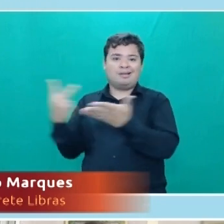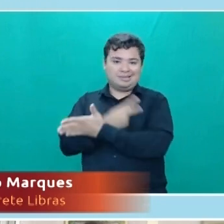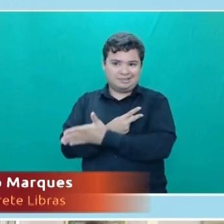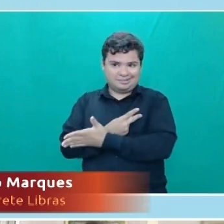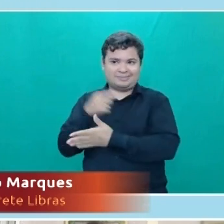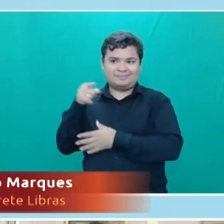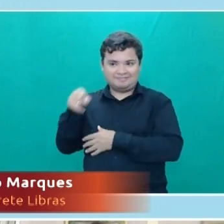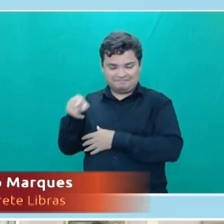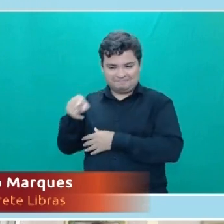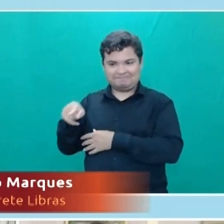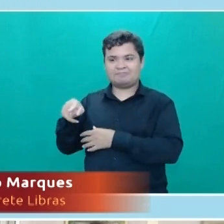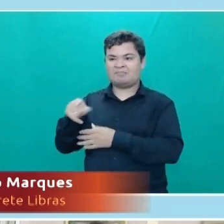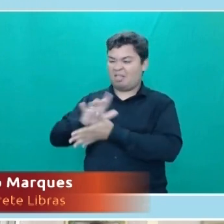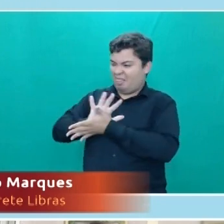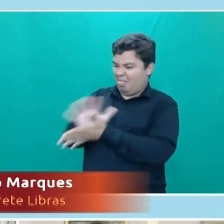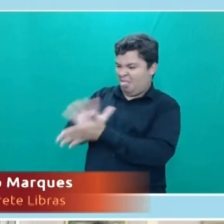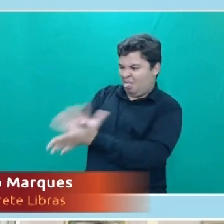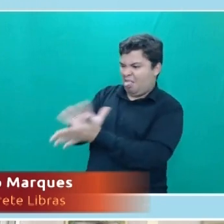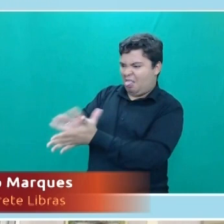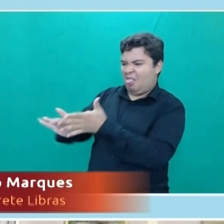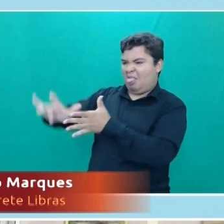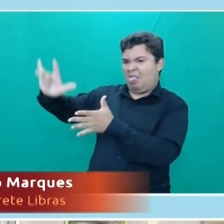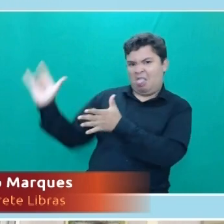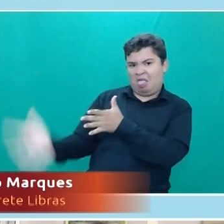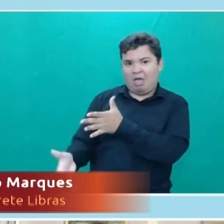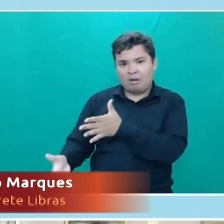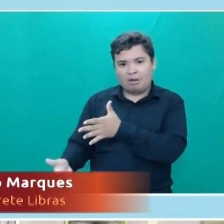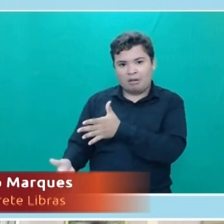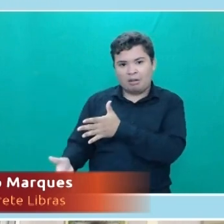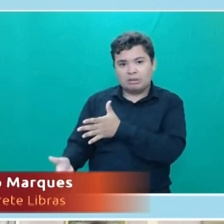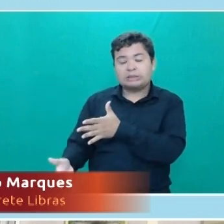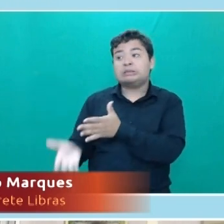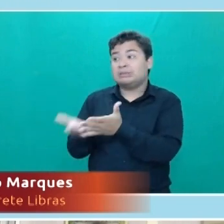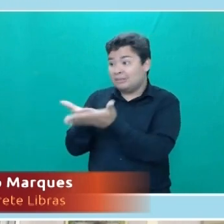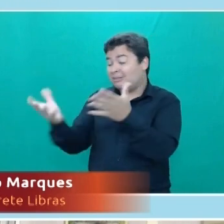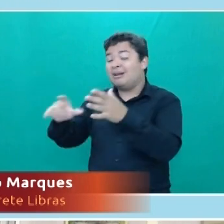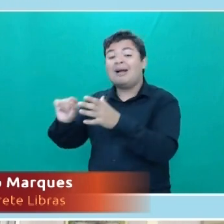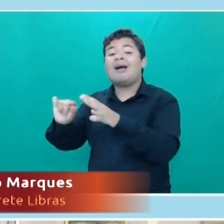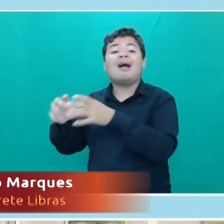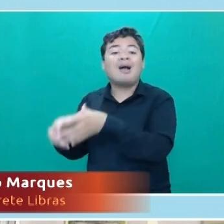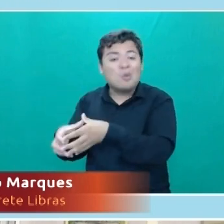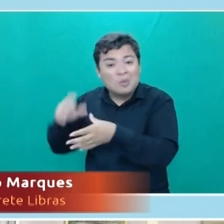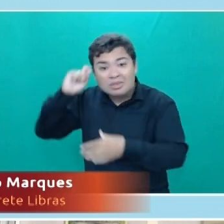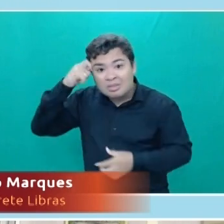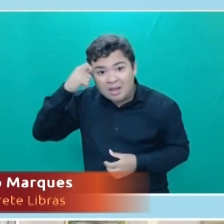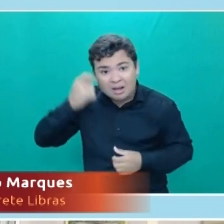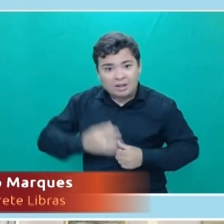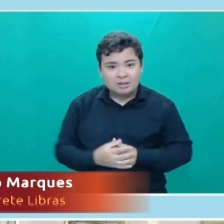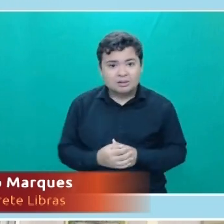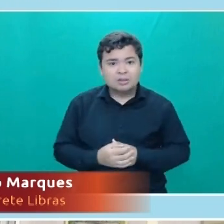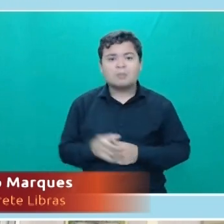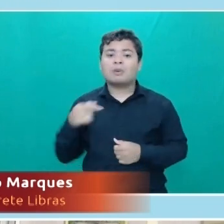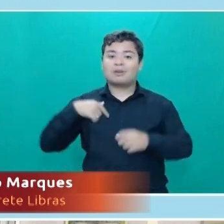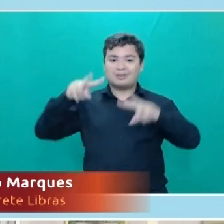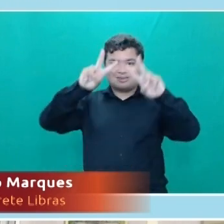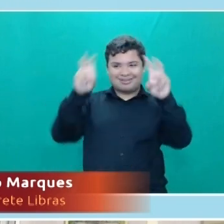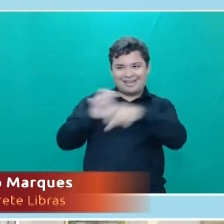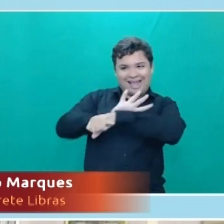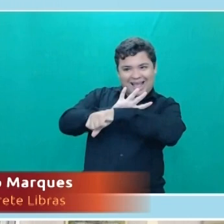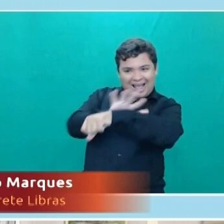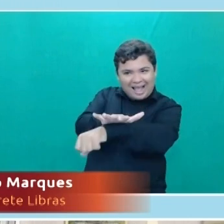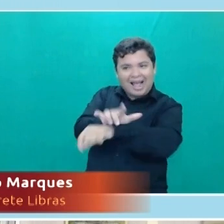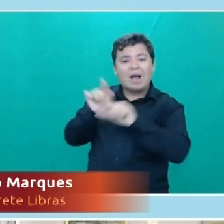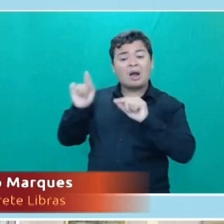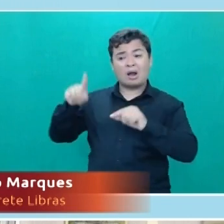e inferiorização foi a população negra. E quando a gente fala de racismo, a gente fala de poder. Quando a gente fala de